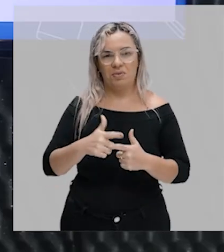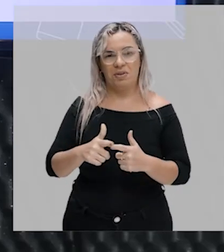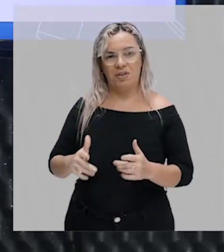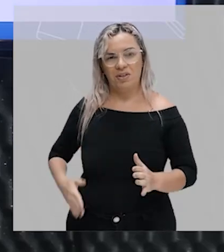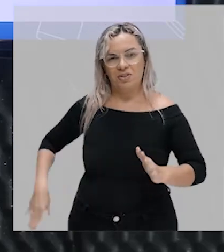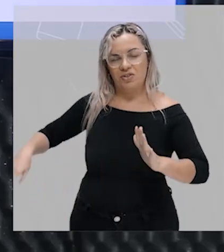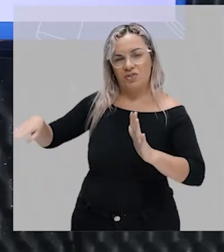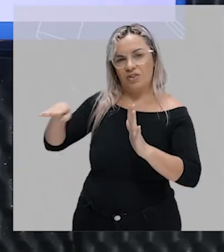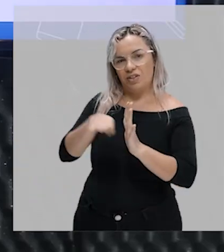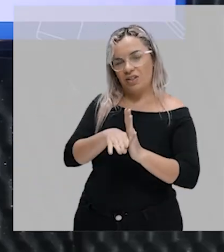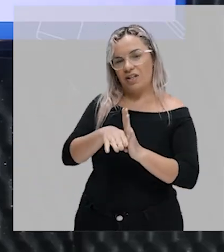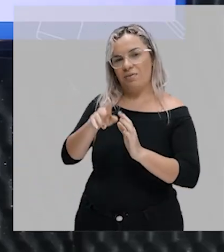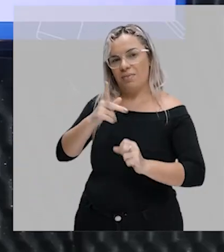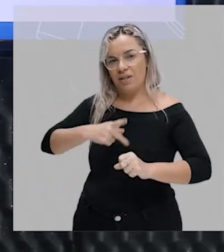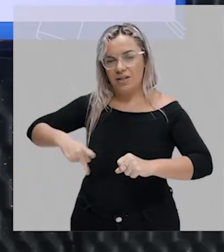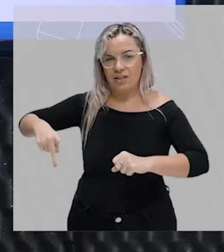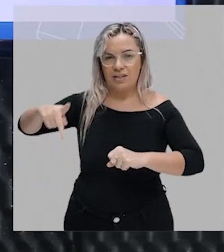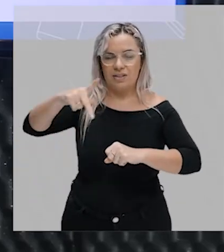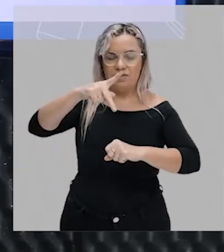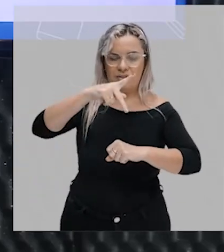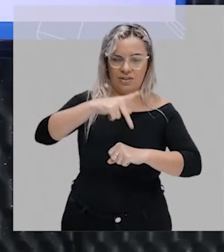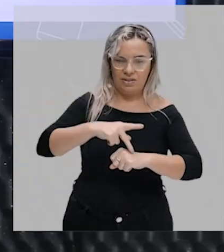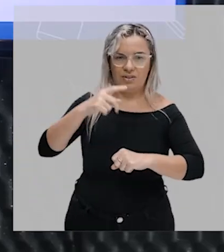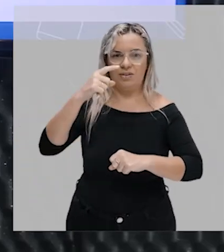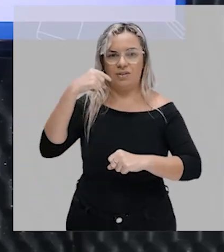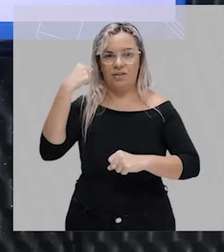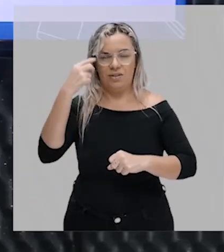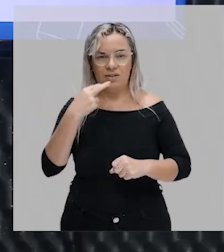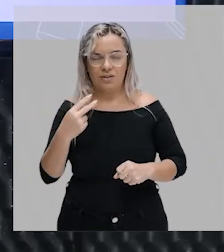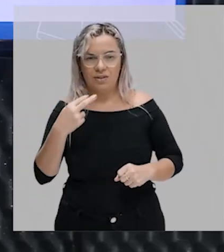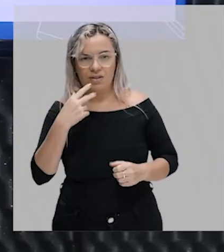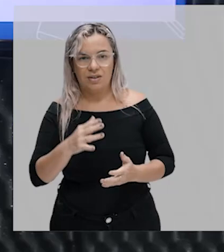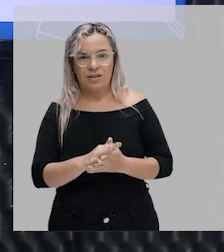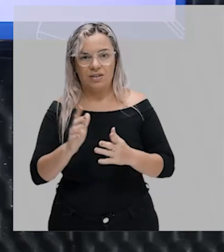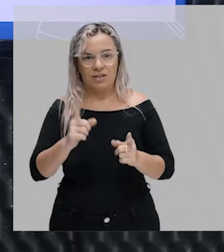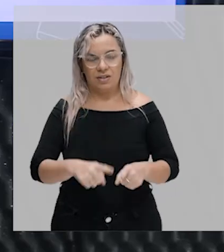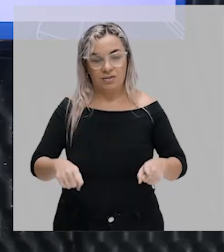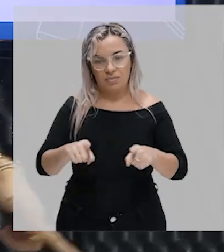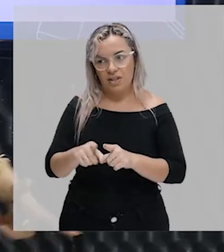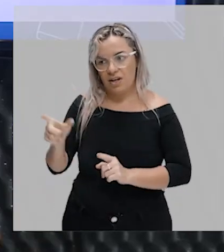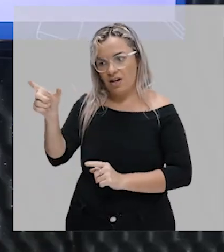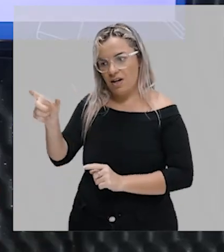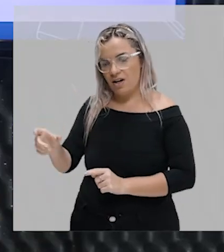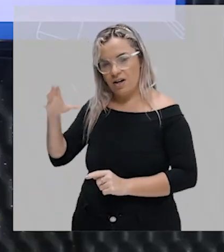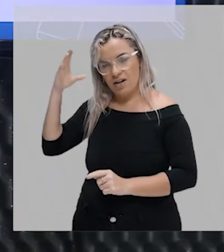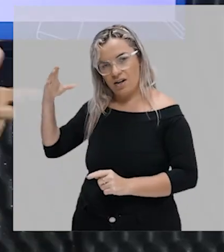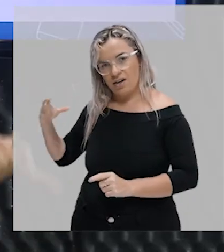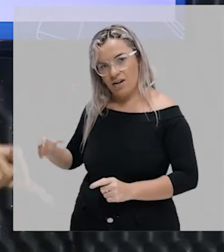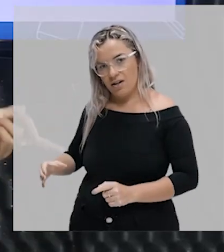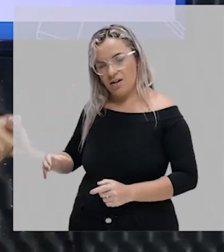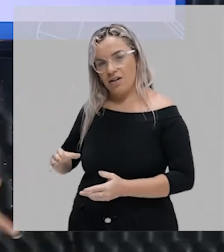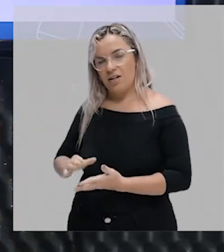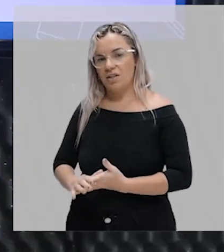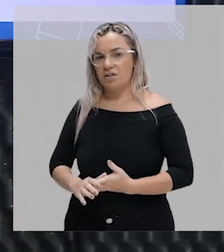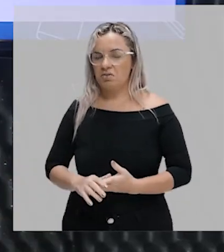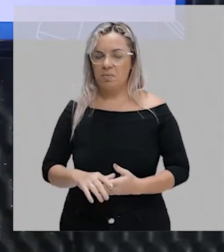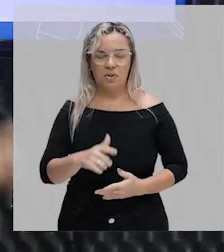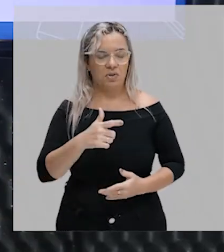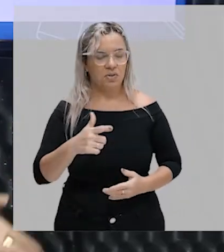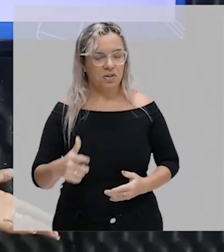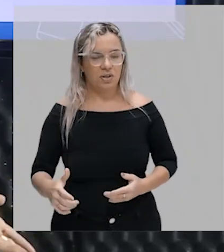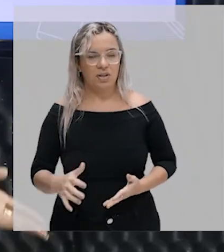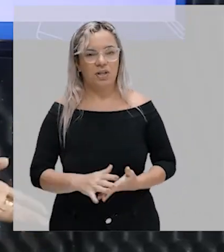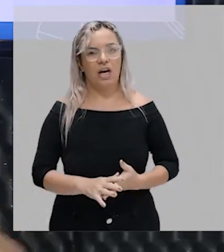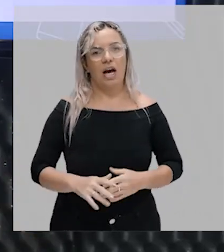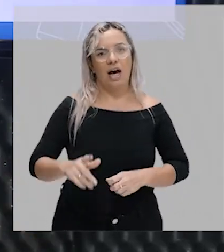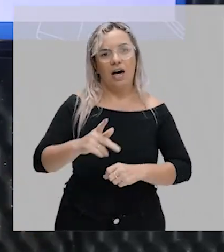não ia ter problema em chegar em países que falam a língua inglesa, assim como eu iria ter problema em chegar num país que fala